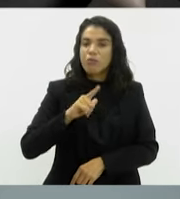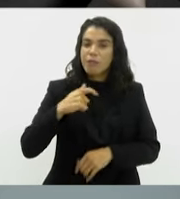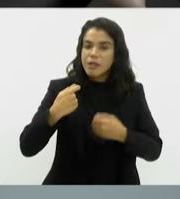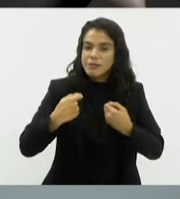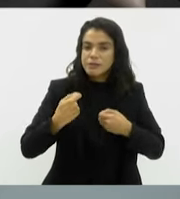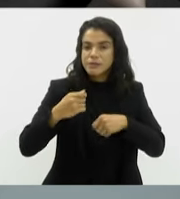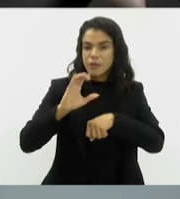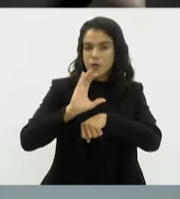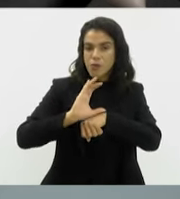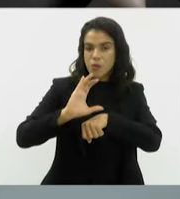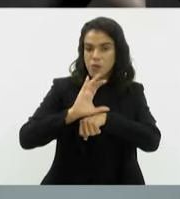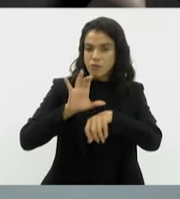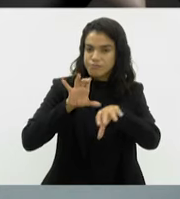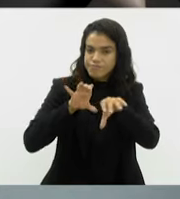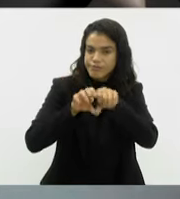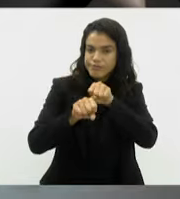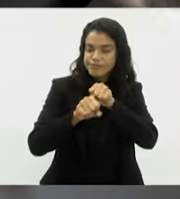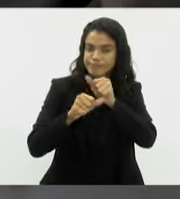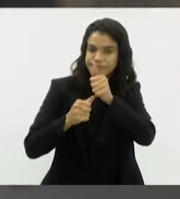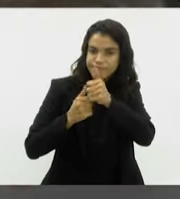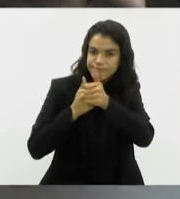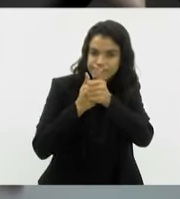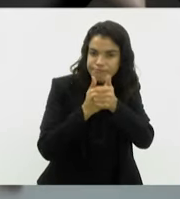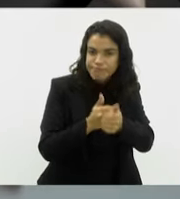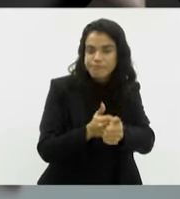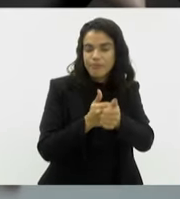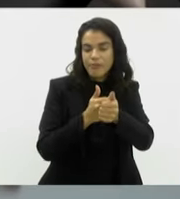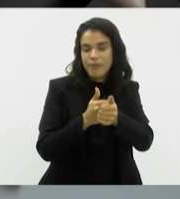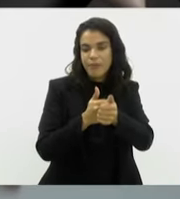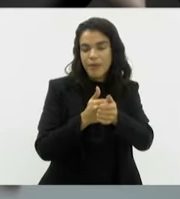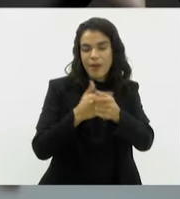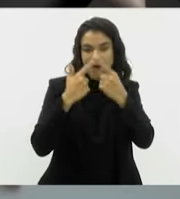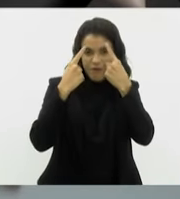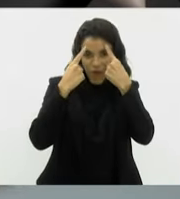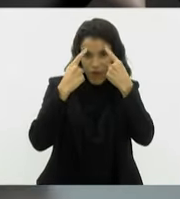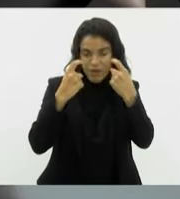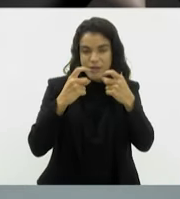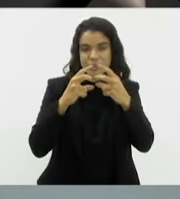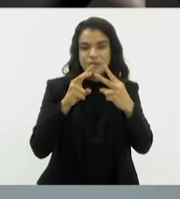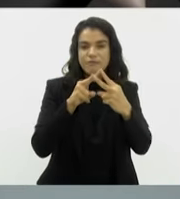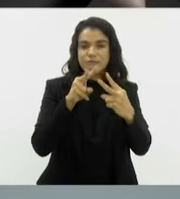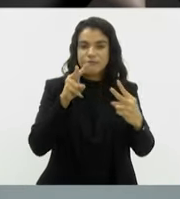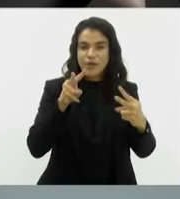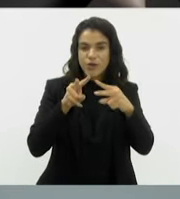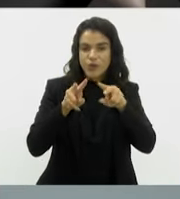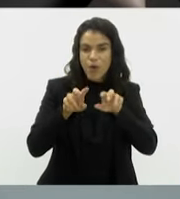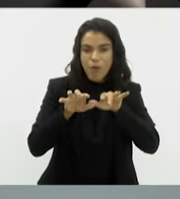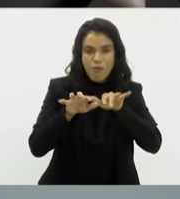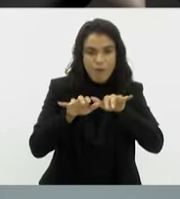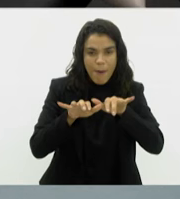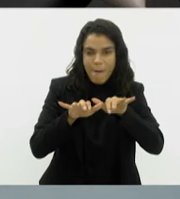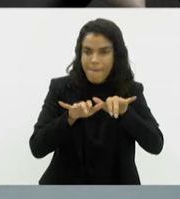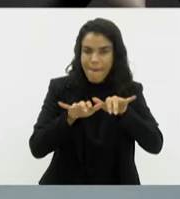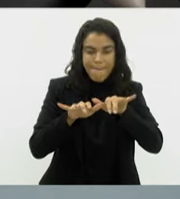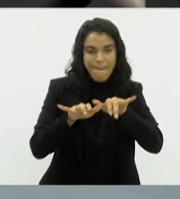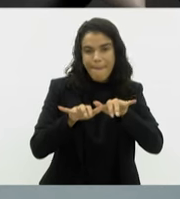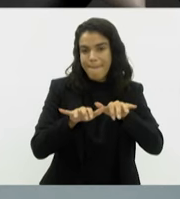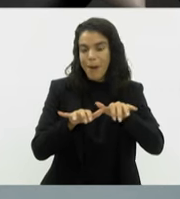né, de acompanhar a violência virtual contra a mulher, principalmente